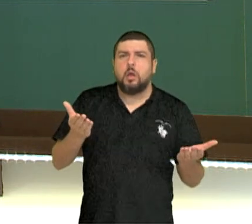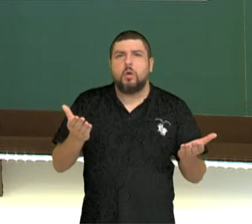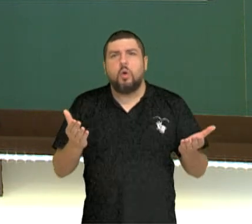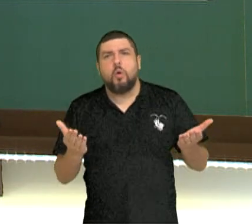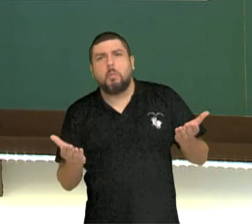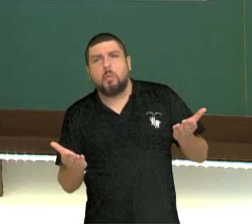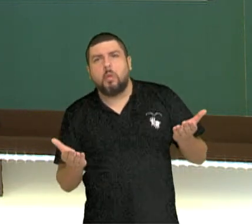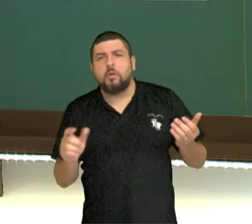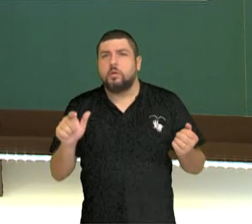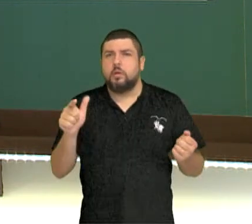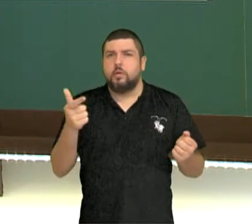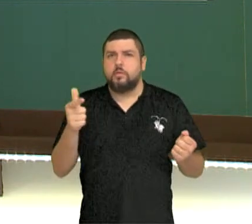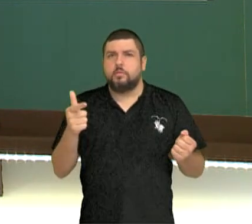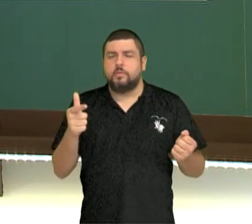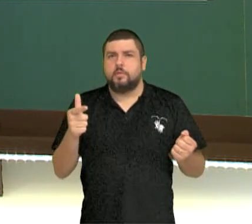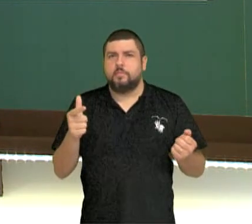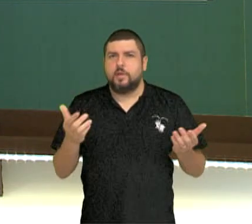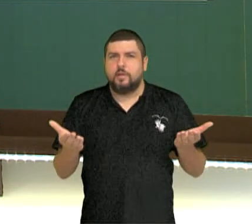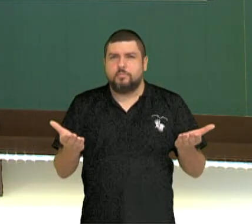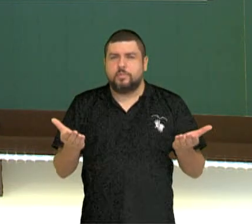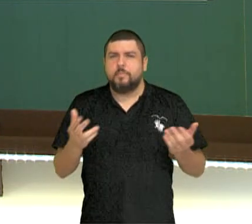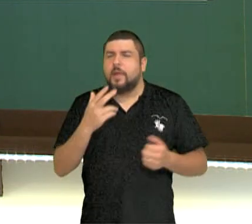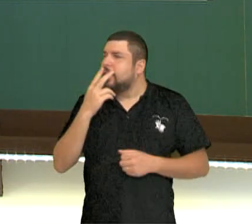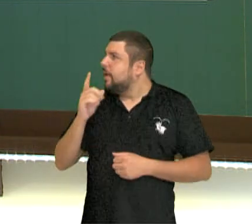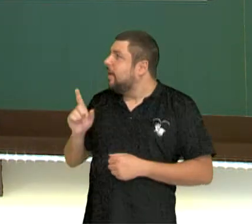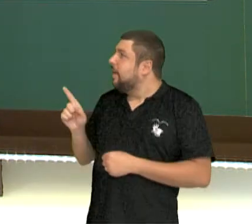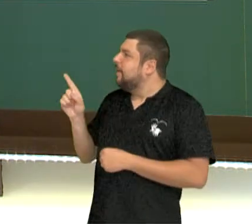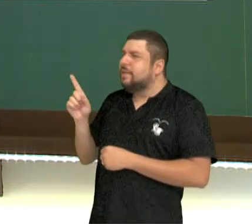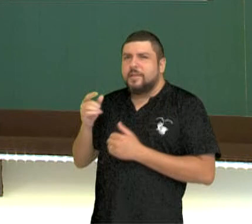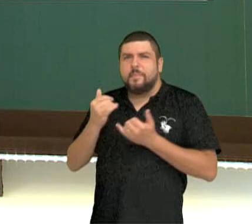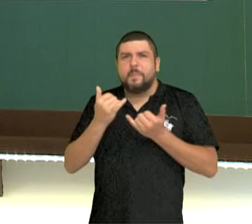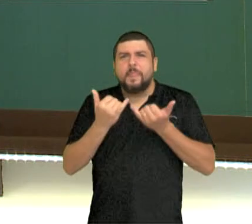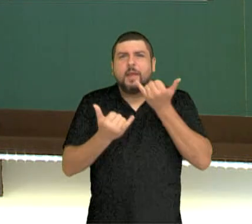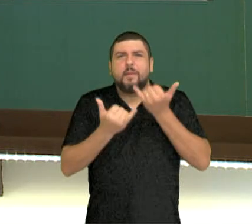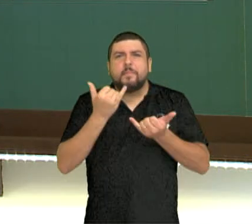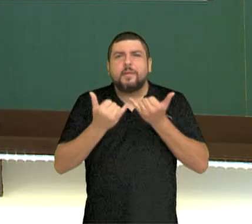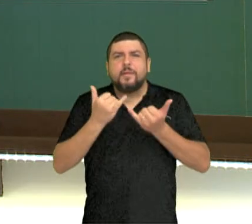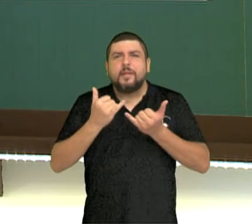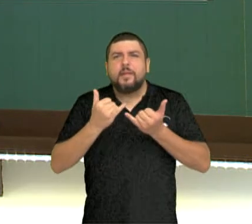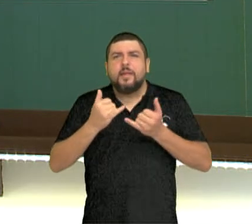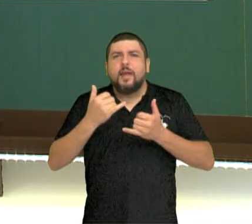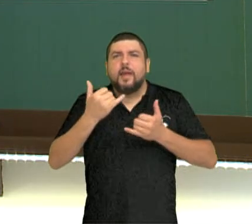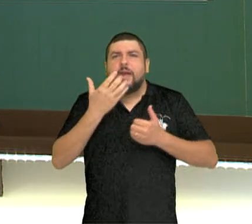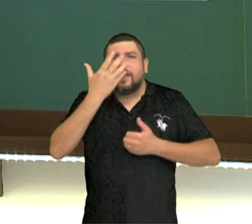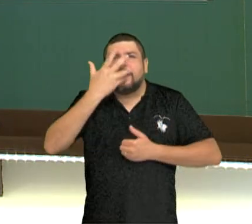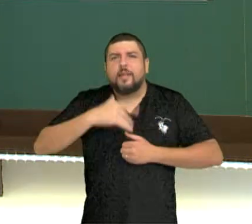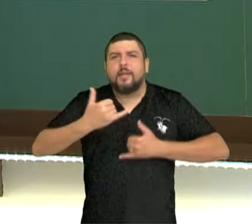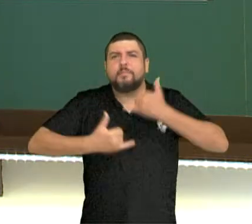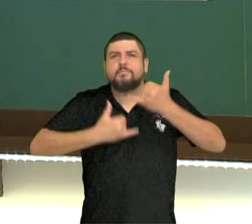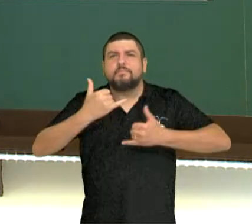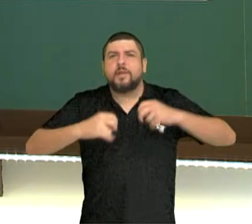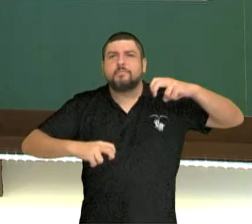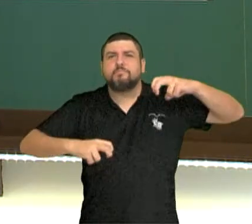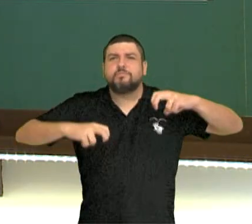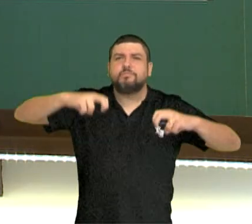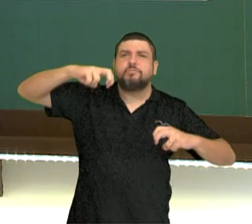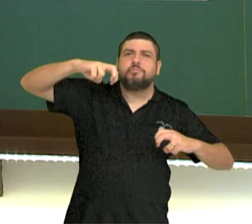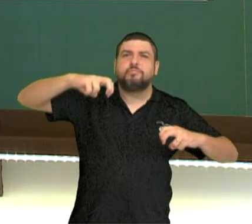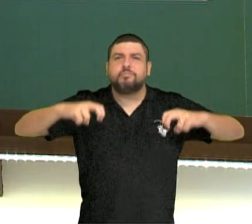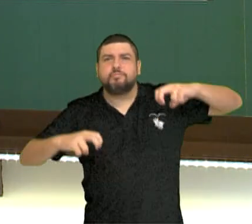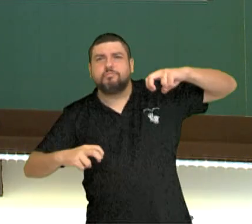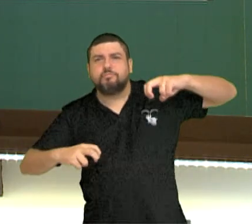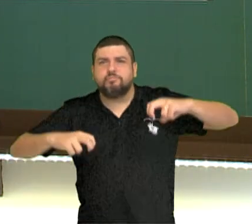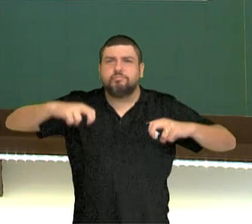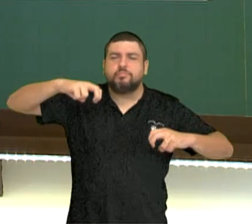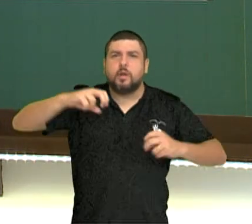esses objetos aqui. Eu ia falar gangorra, lembra gangorra, né? Mas nós podemos chamar assim. O que aconteceria se